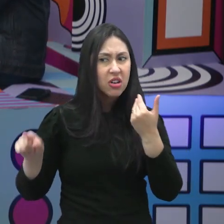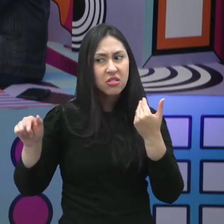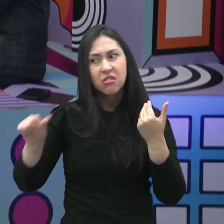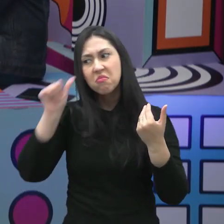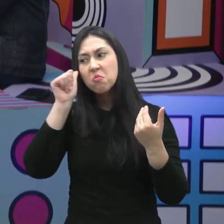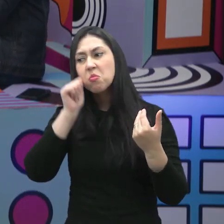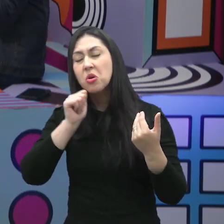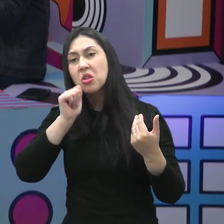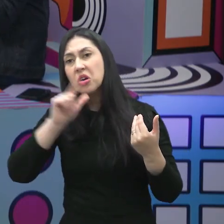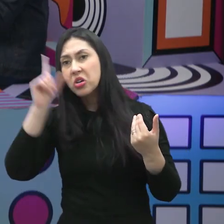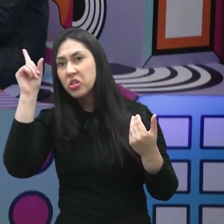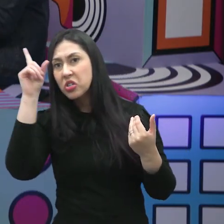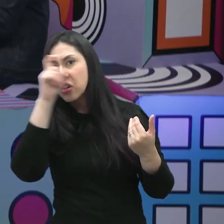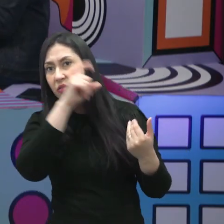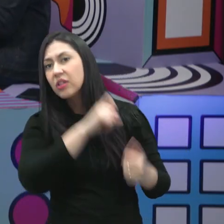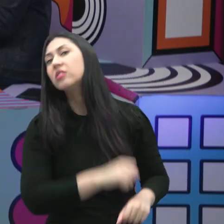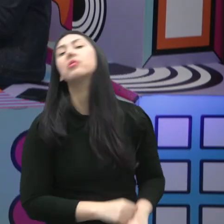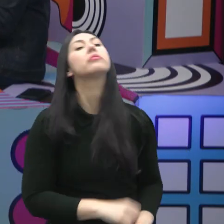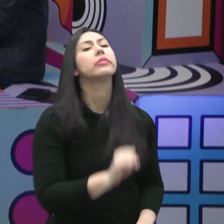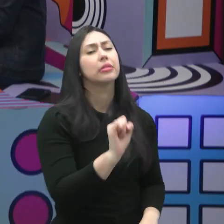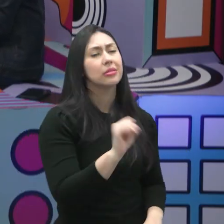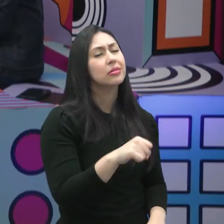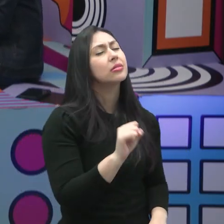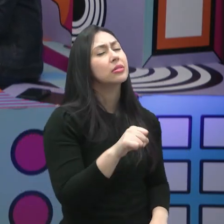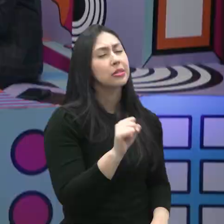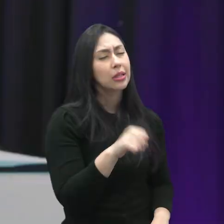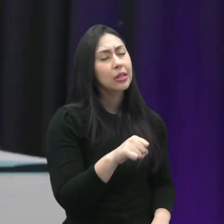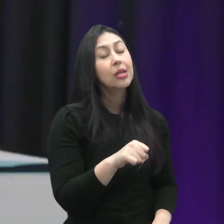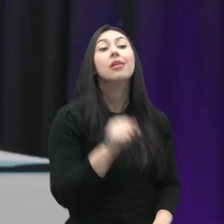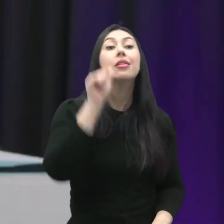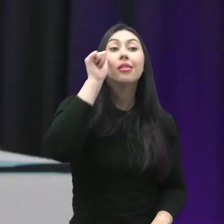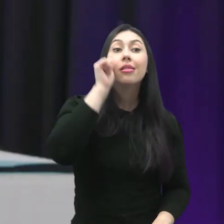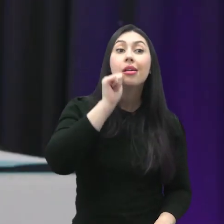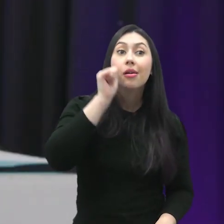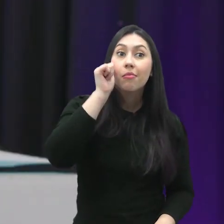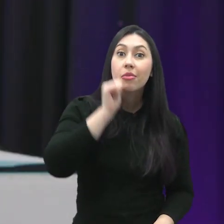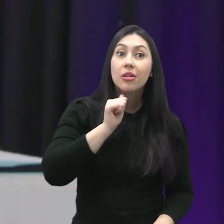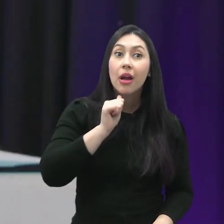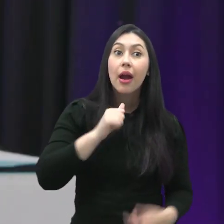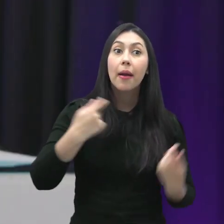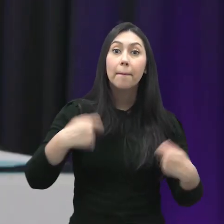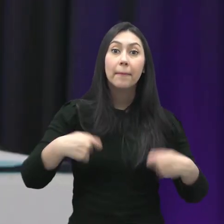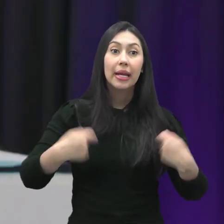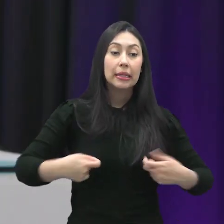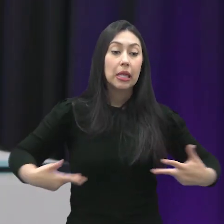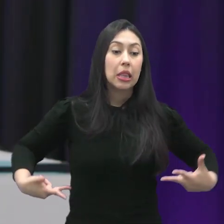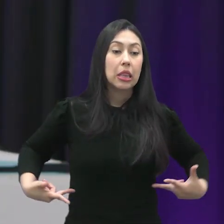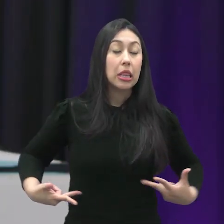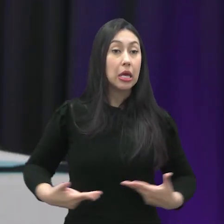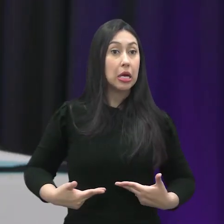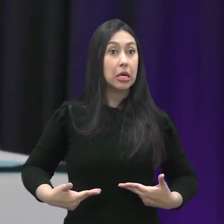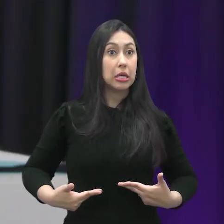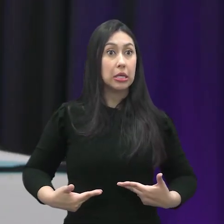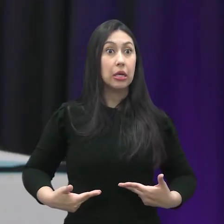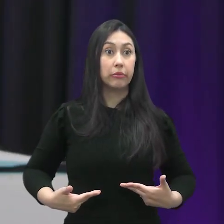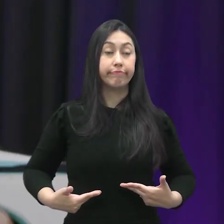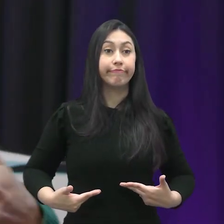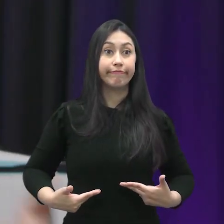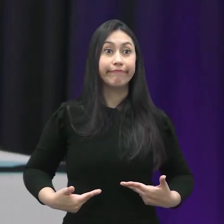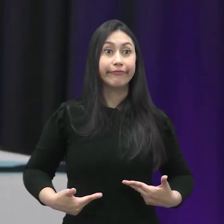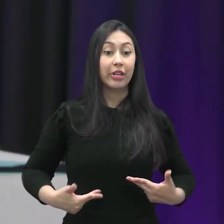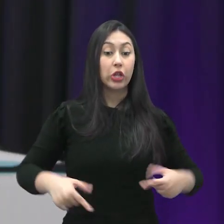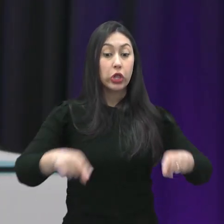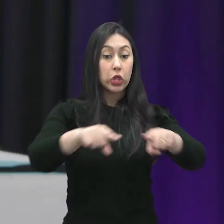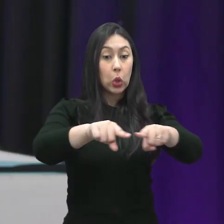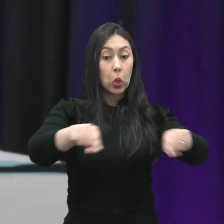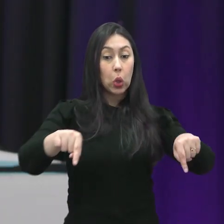fazer o procedimento num homem do que numa mulher? Sem dúvida nenhuma, né? O procedimento na mulher é um procedimento intraabdominal, um pouco mais invasivo, né? Que precisa